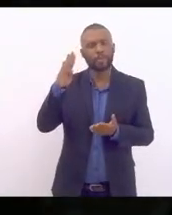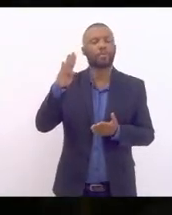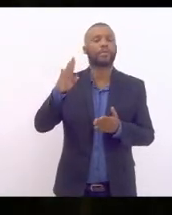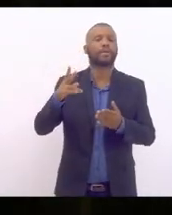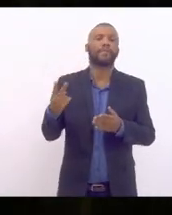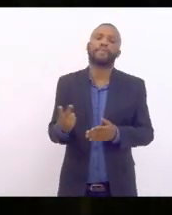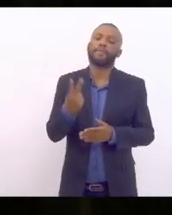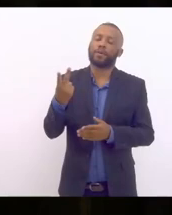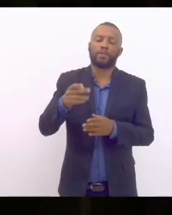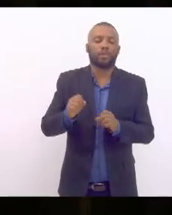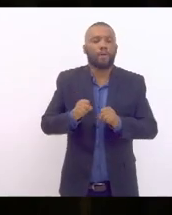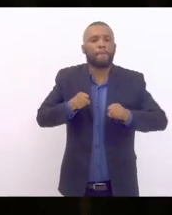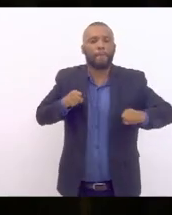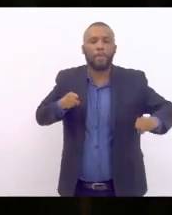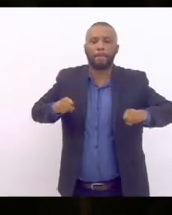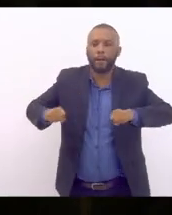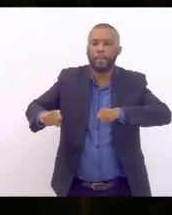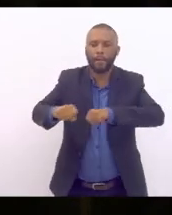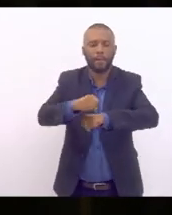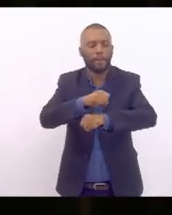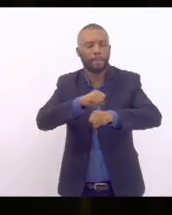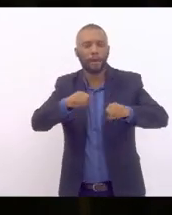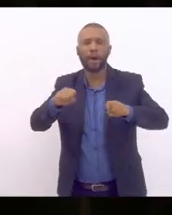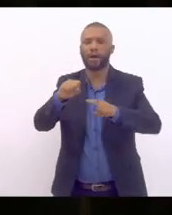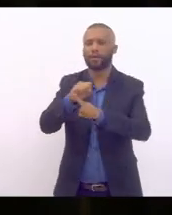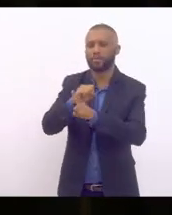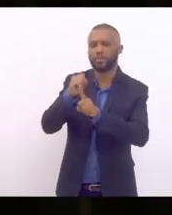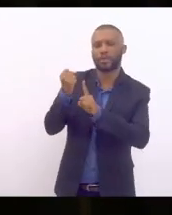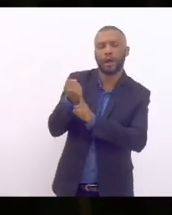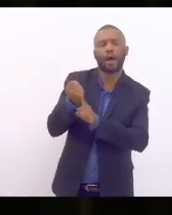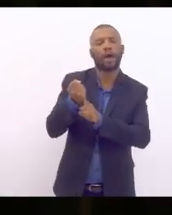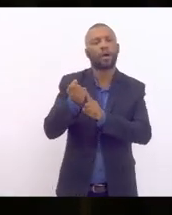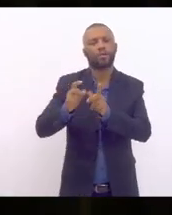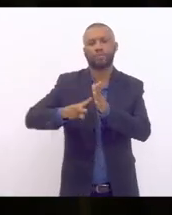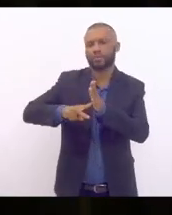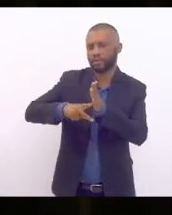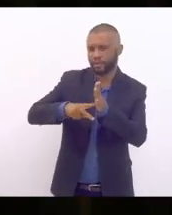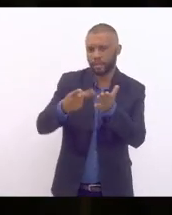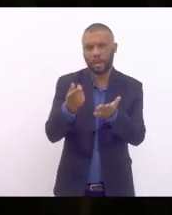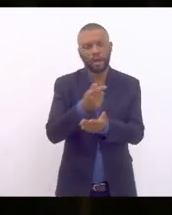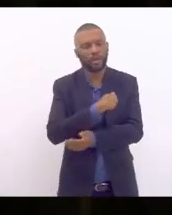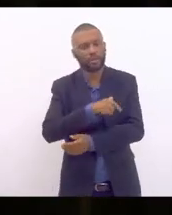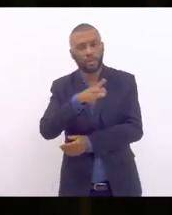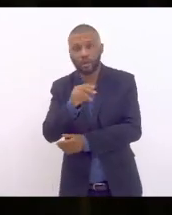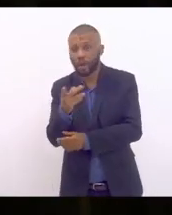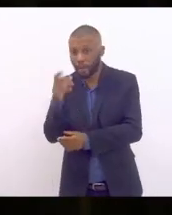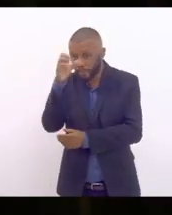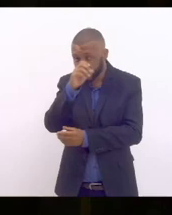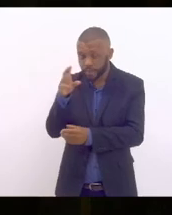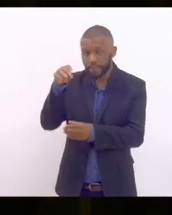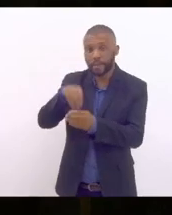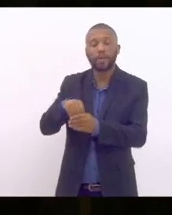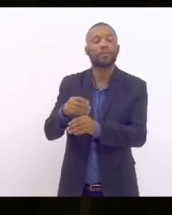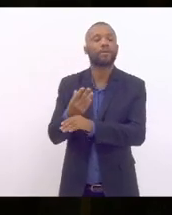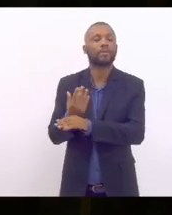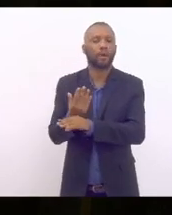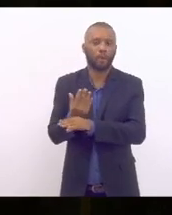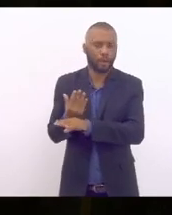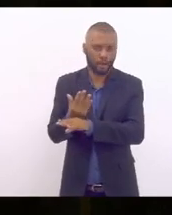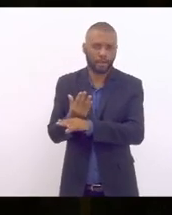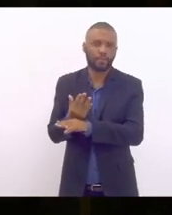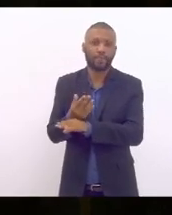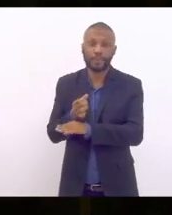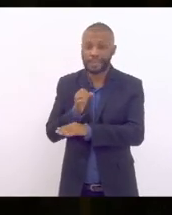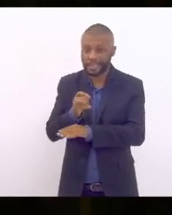os movimentos sociais o movimento estudantil movimento sindical e isso eu aprendi dentro da Universidade do Estado do Rio de Janeiro